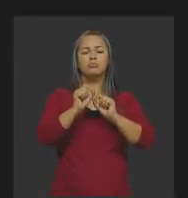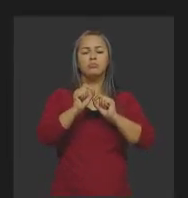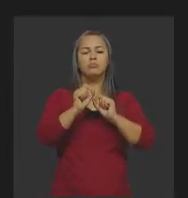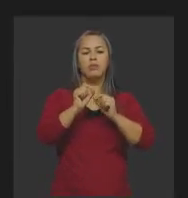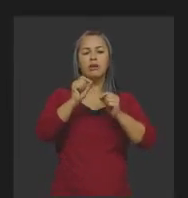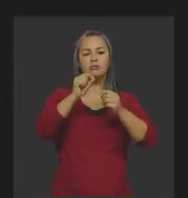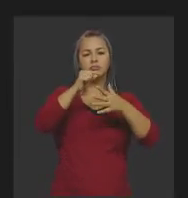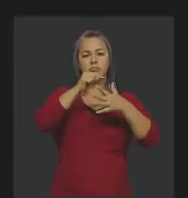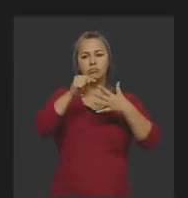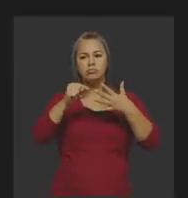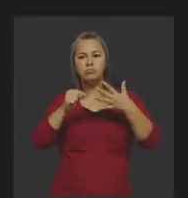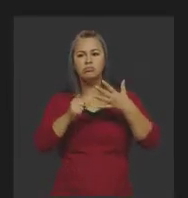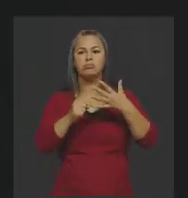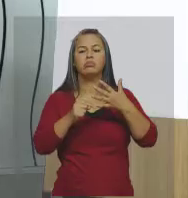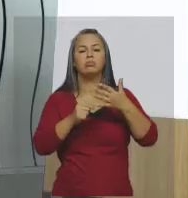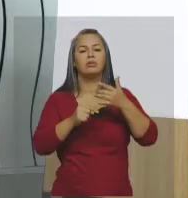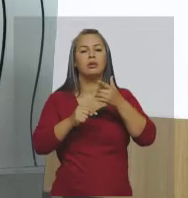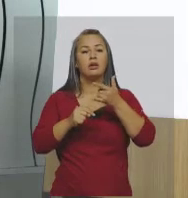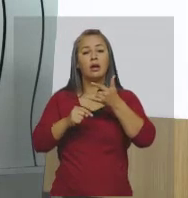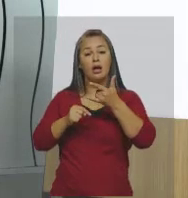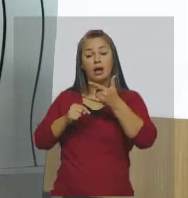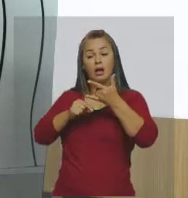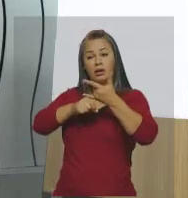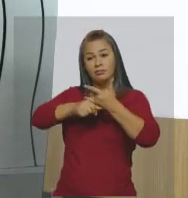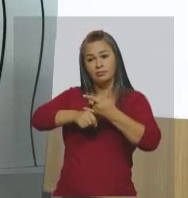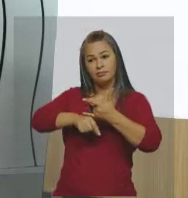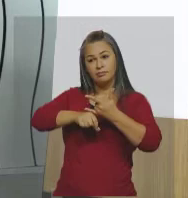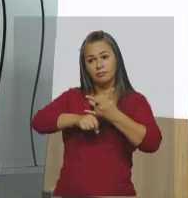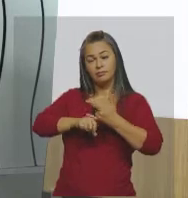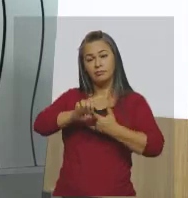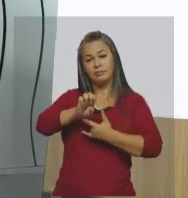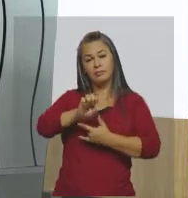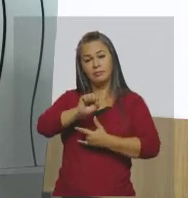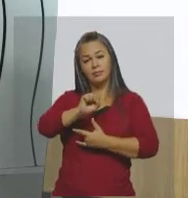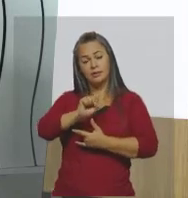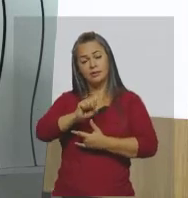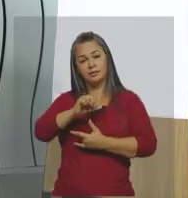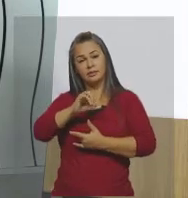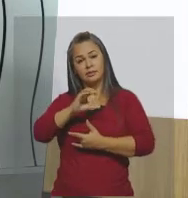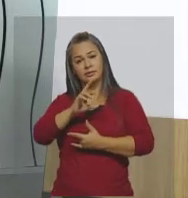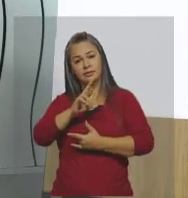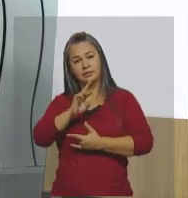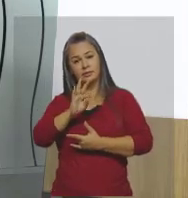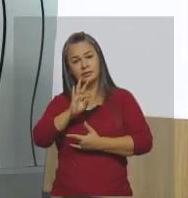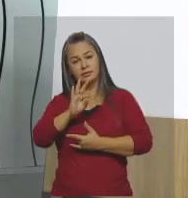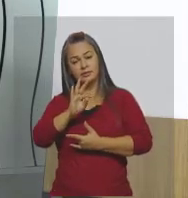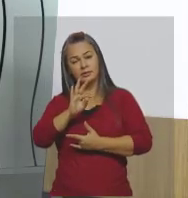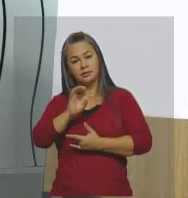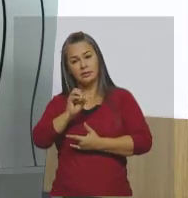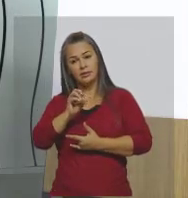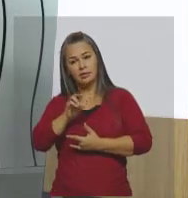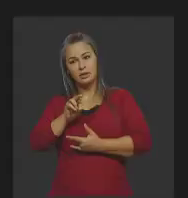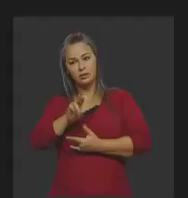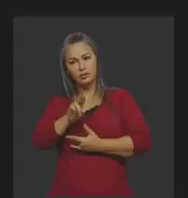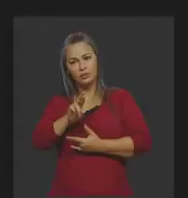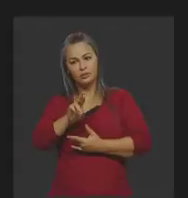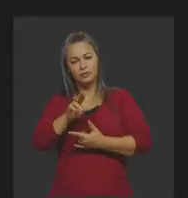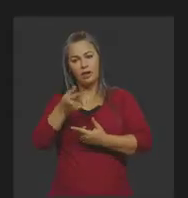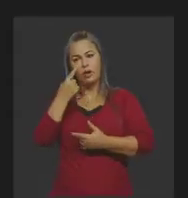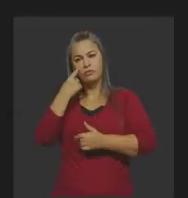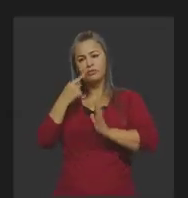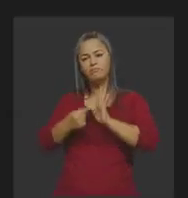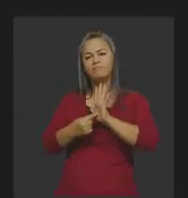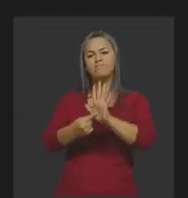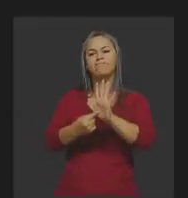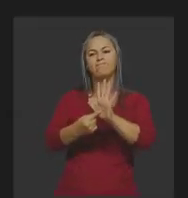página 61. Obrigado, Bruna. Bom, eu vou colocar aqui uma figura, porque essa